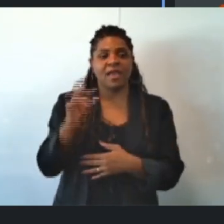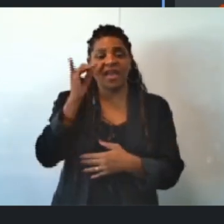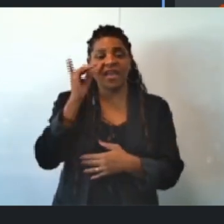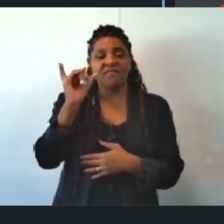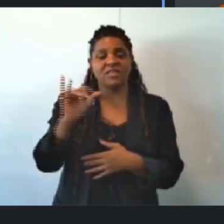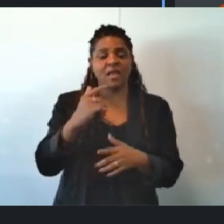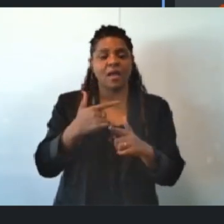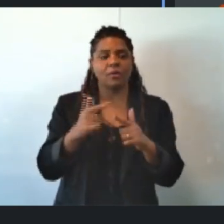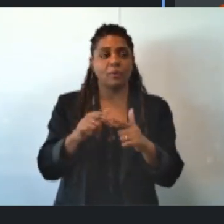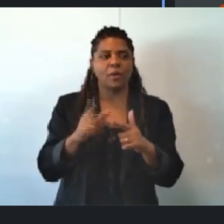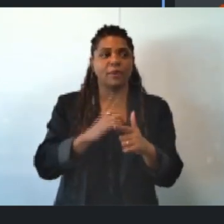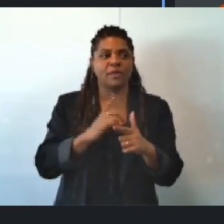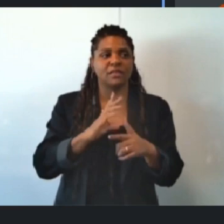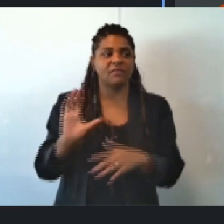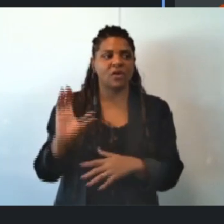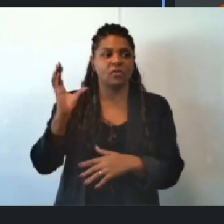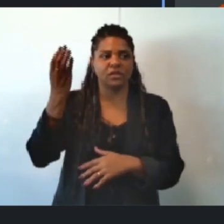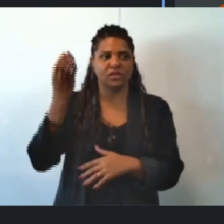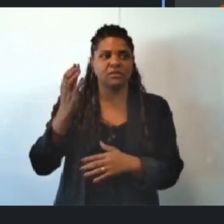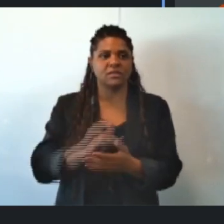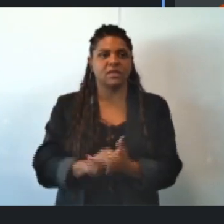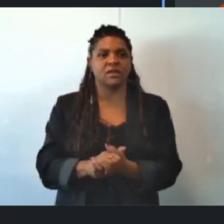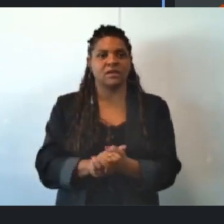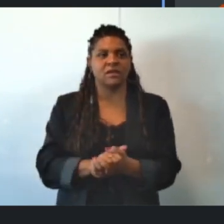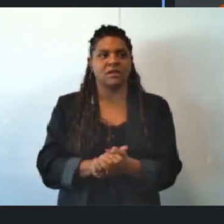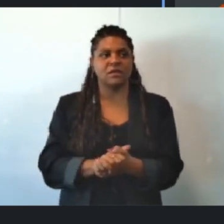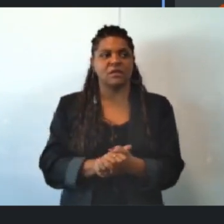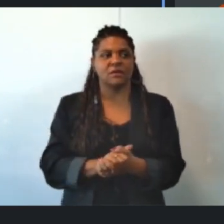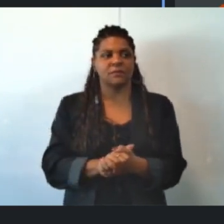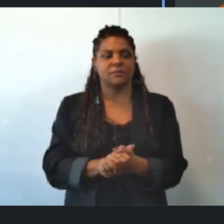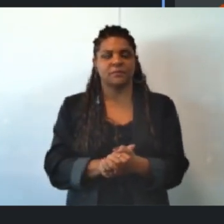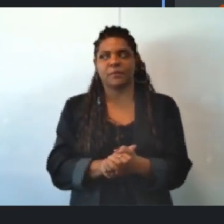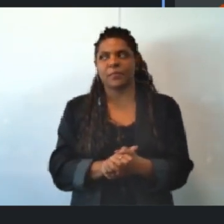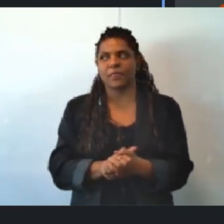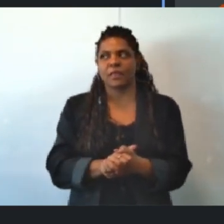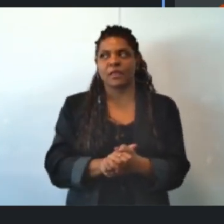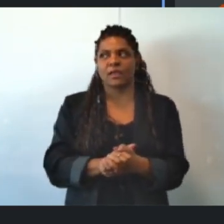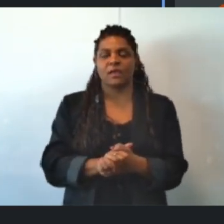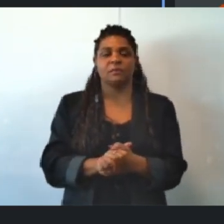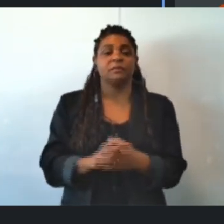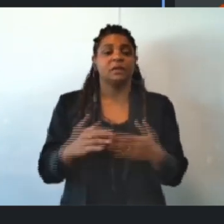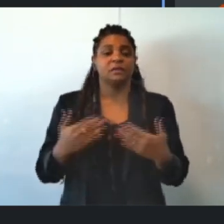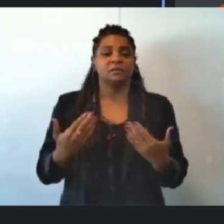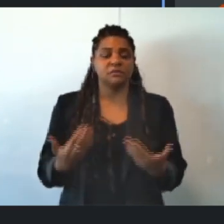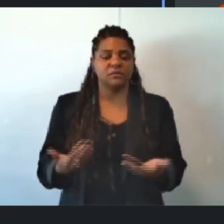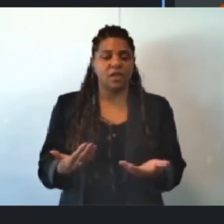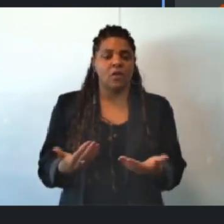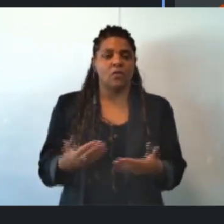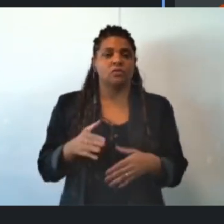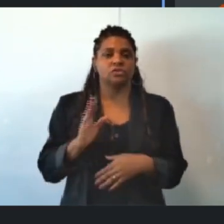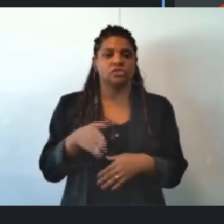Aos poucos, já tem equipe lá, quando a equipe, né, que fica monitorando, ela já libera a